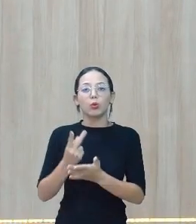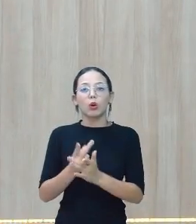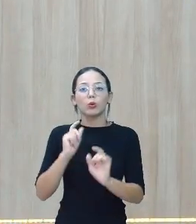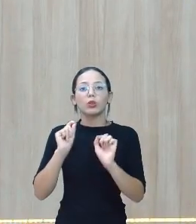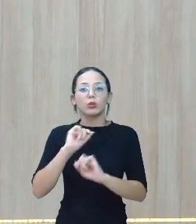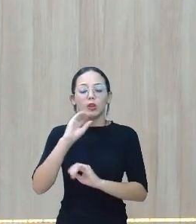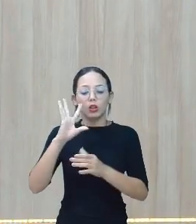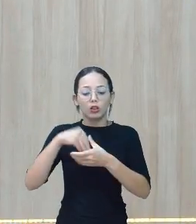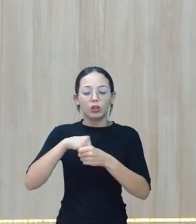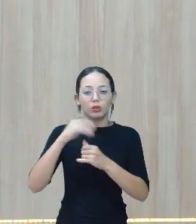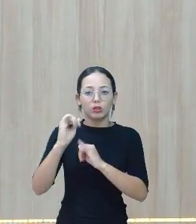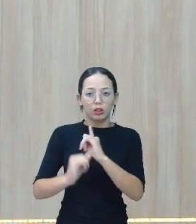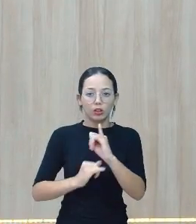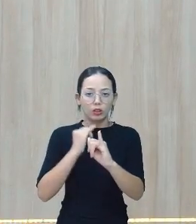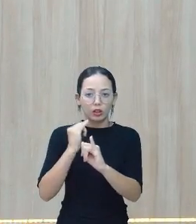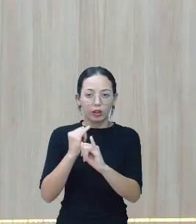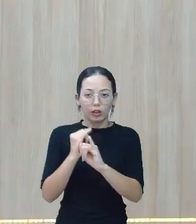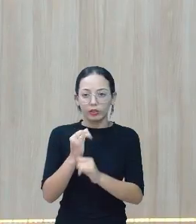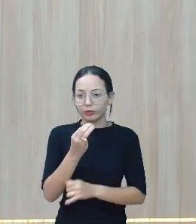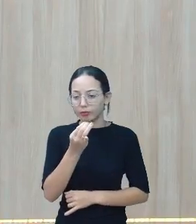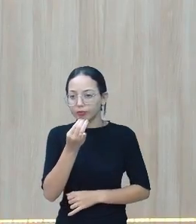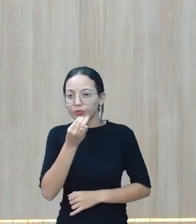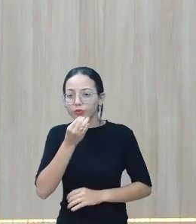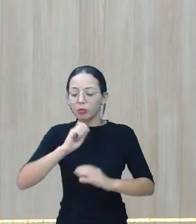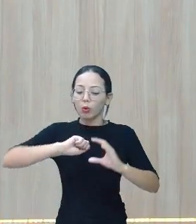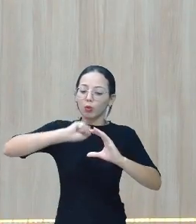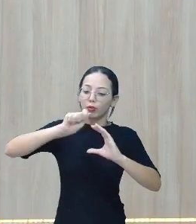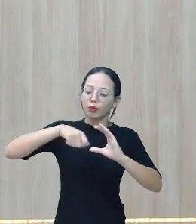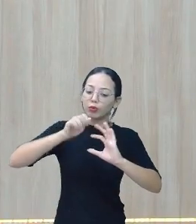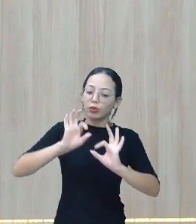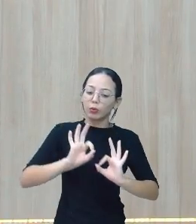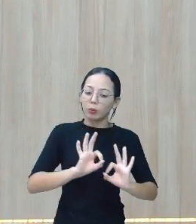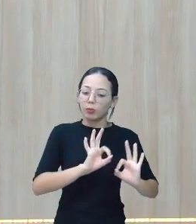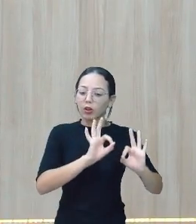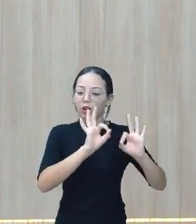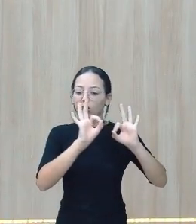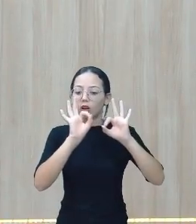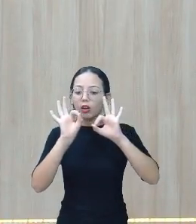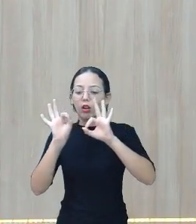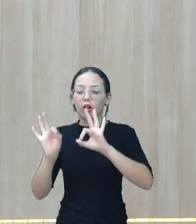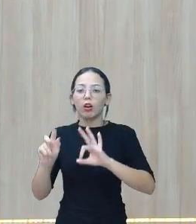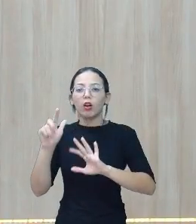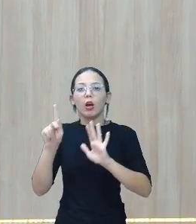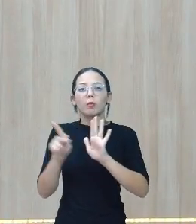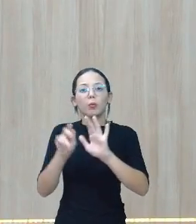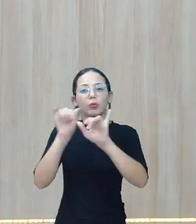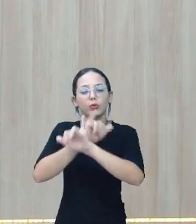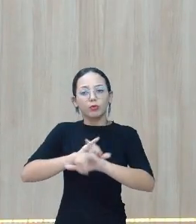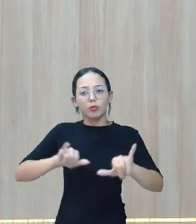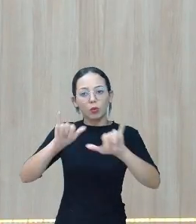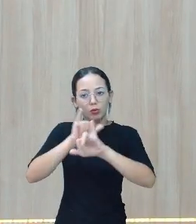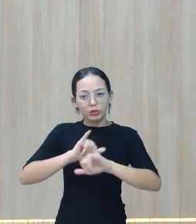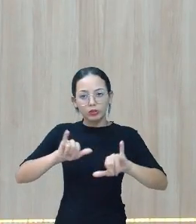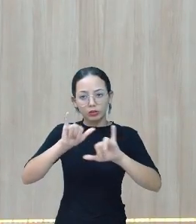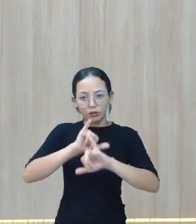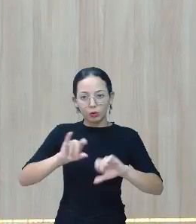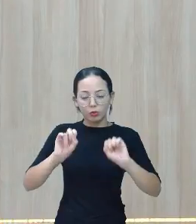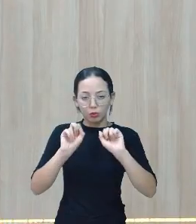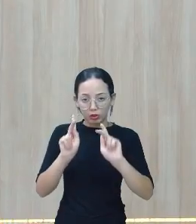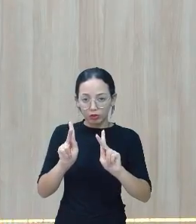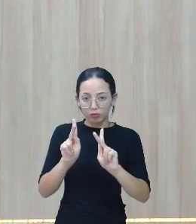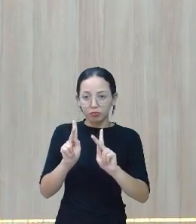na internet. Então, por exemplo, o tempo que esse vídeo vai estar passando aí é exatamente as informações que estão aparecendo nela, ou